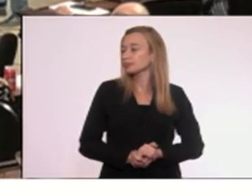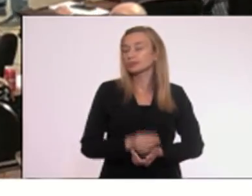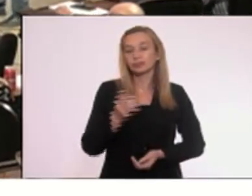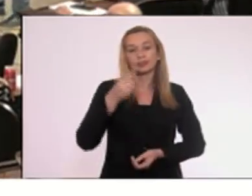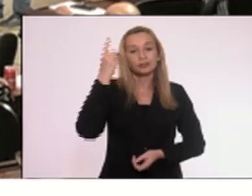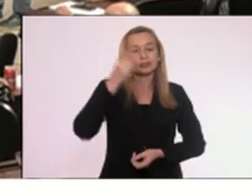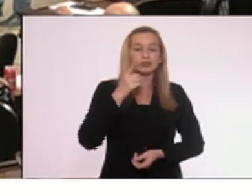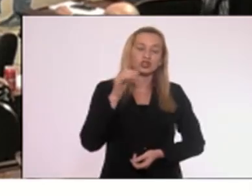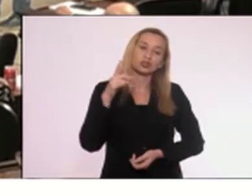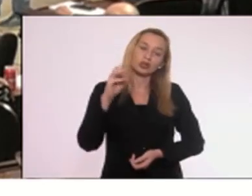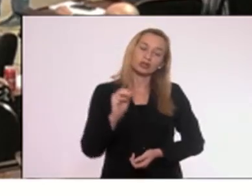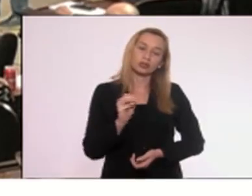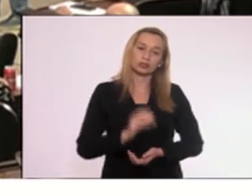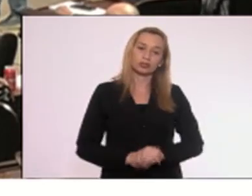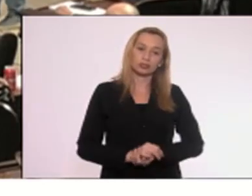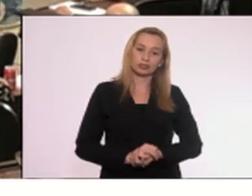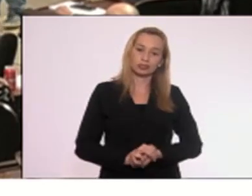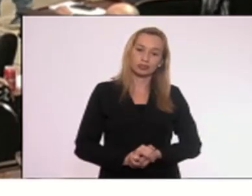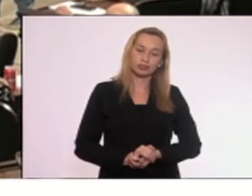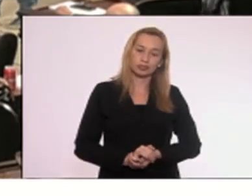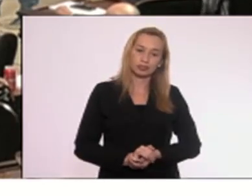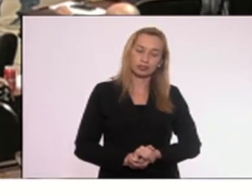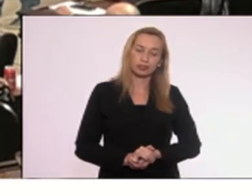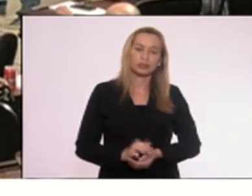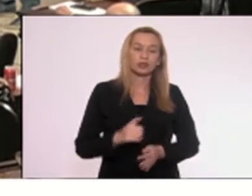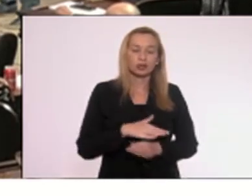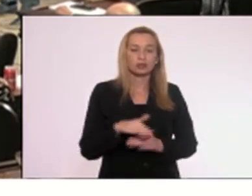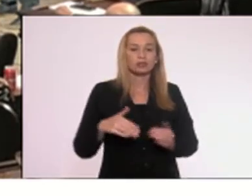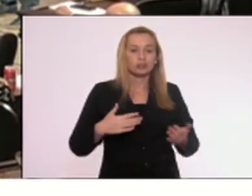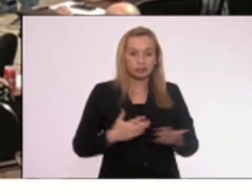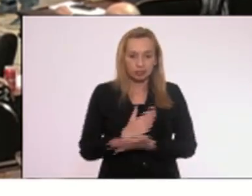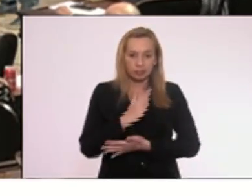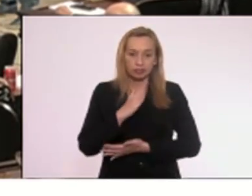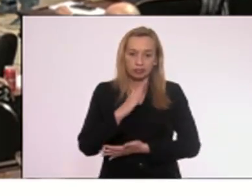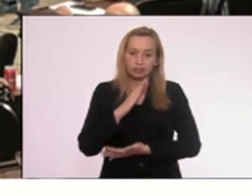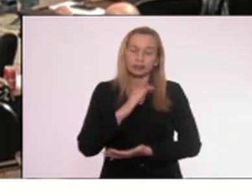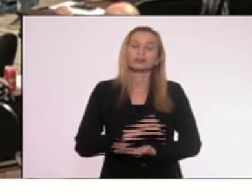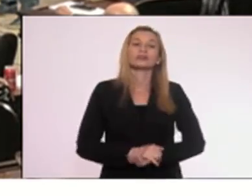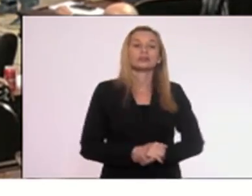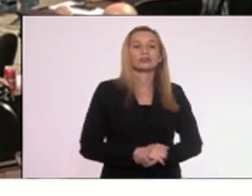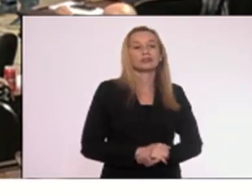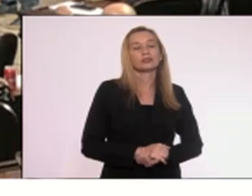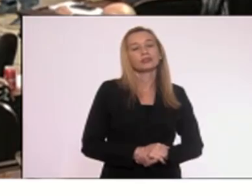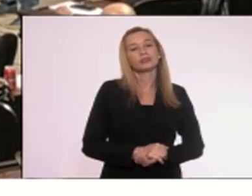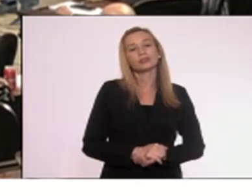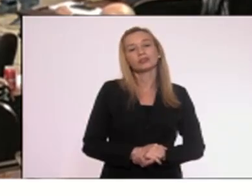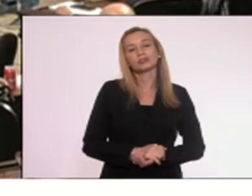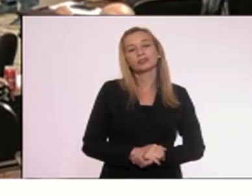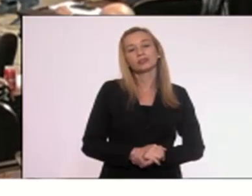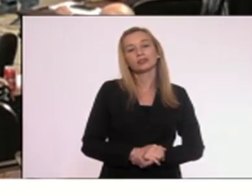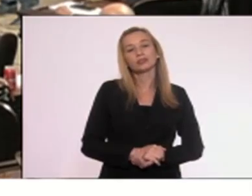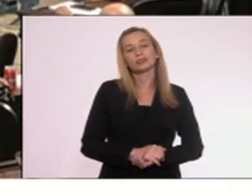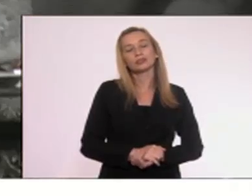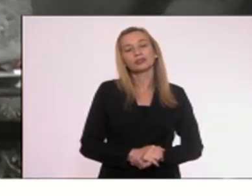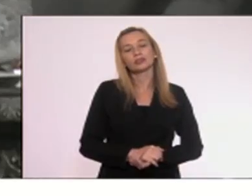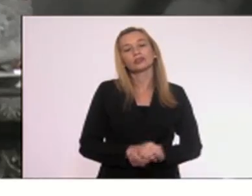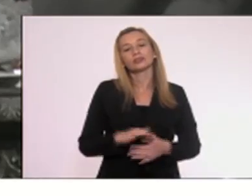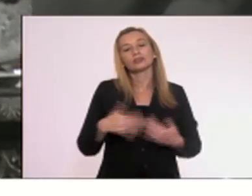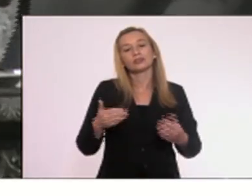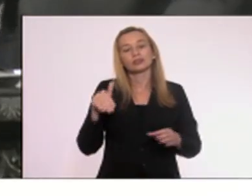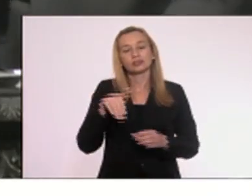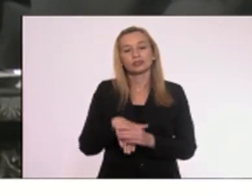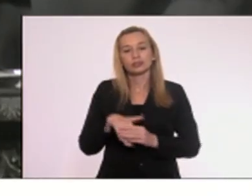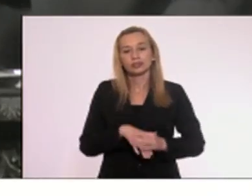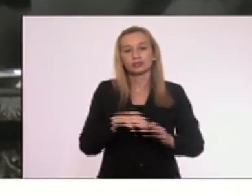Deputado Gilberto Palmares. Senhores que aprovam nessa comissão, aprovada. Então, em